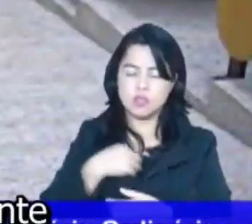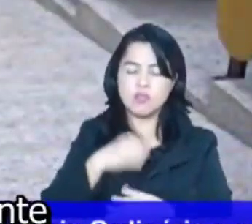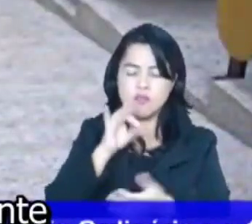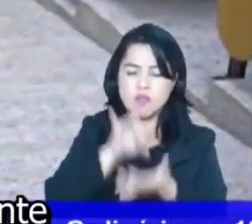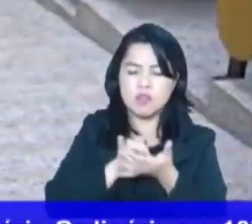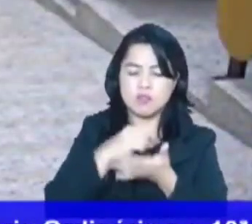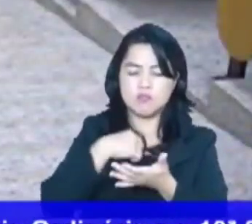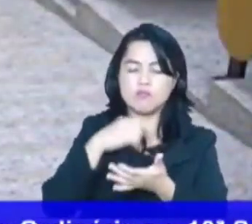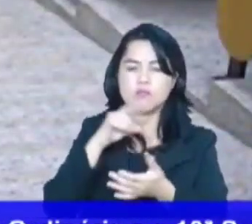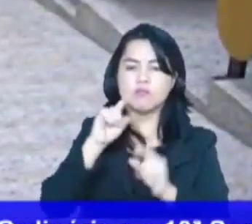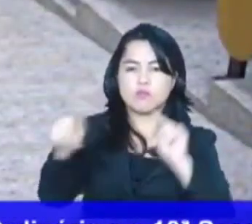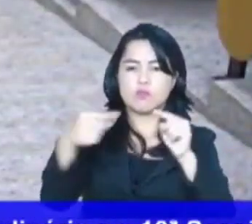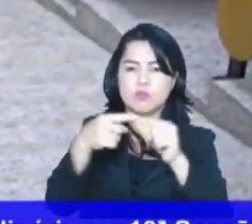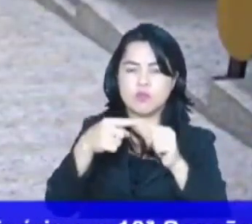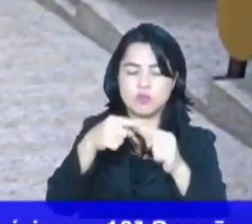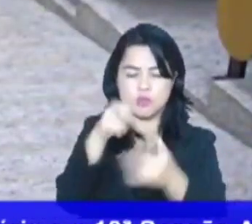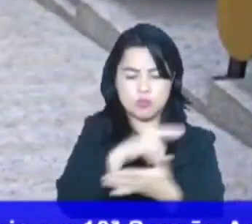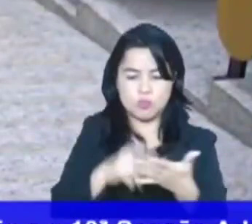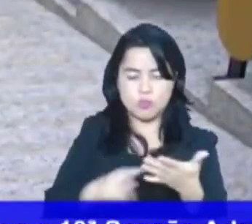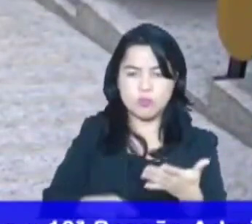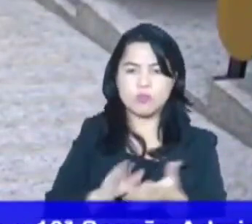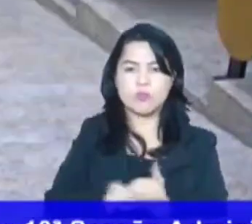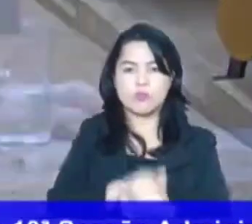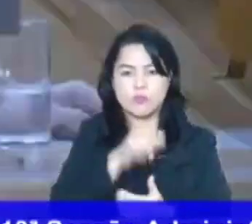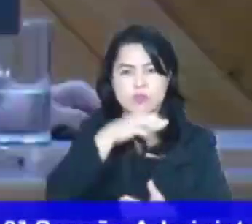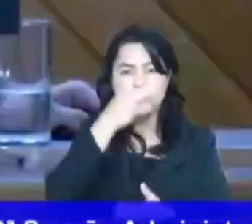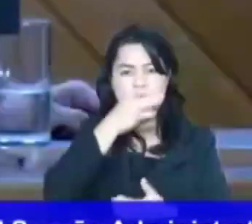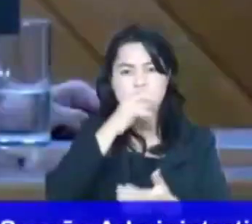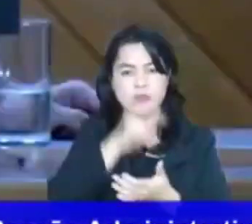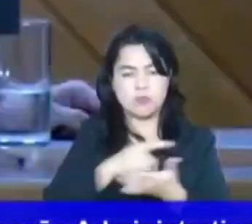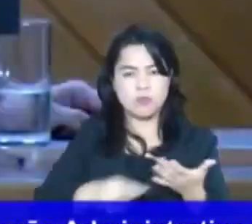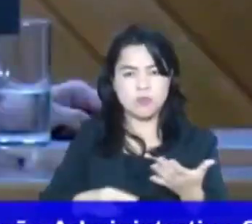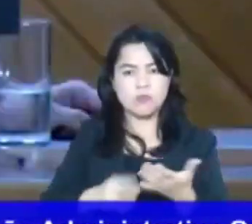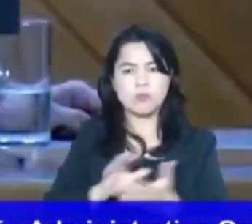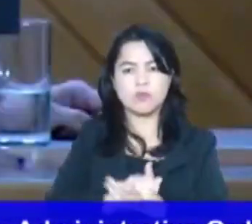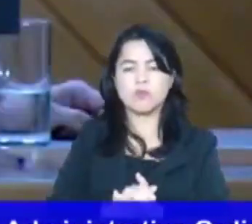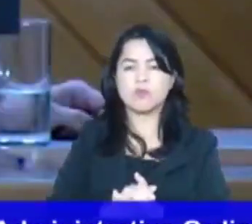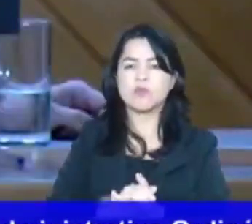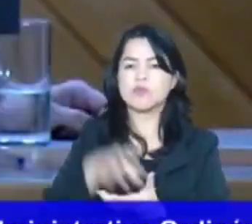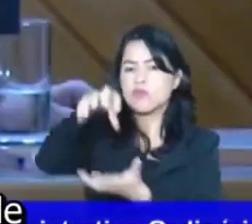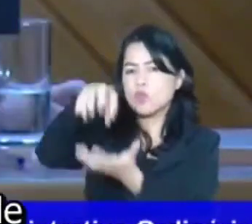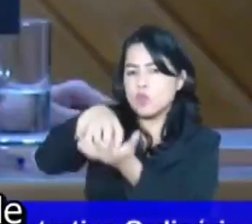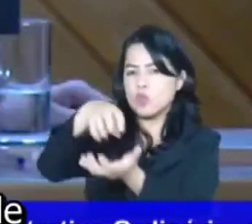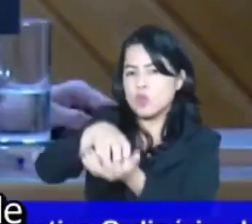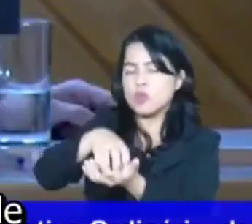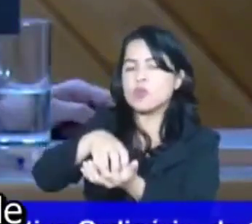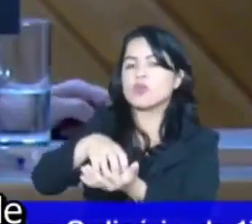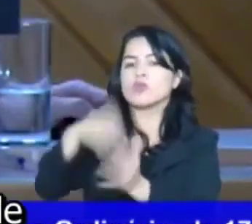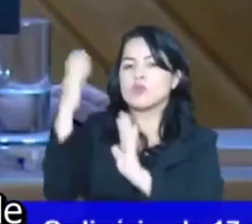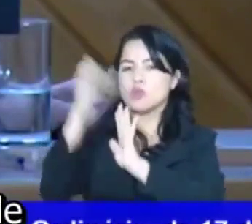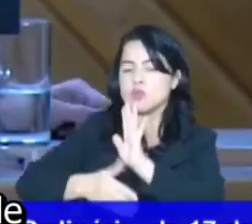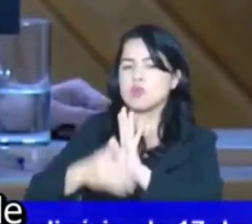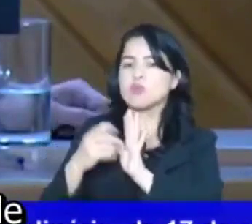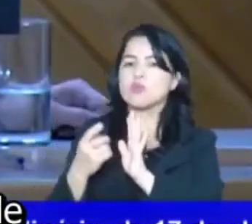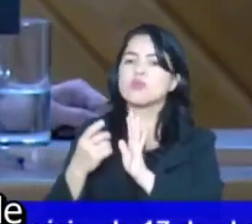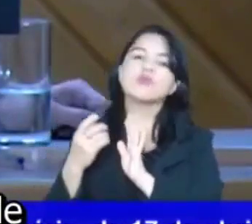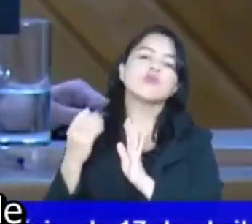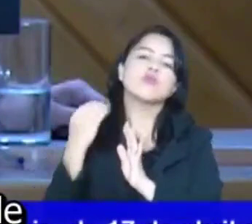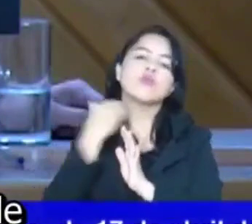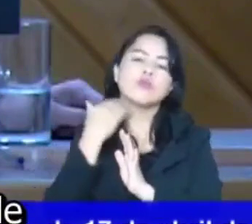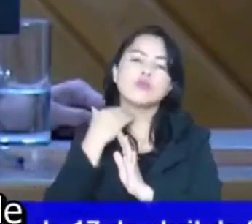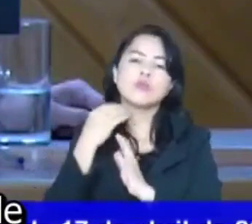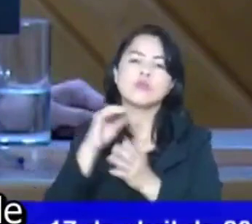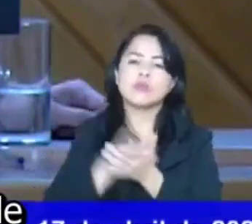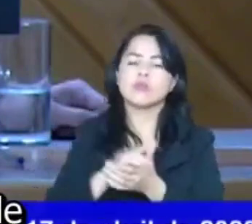senhor presidente. Ilustre relatora. Conforme narrado, Foco, doutora o Núcleo Paola de Contas Santos. Eleitorais Partidárias na CEP